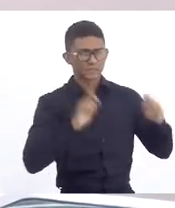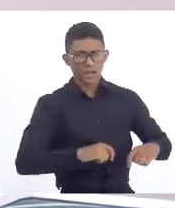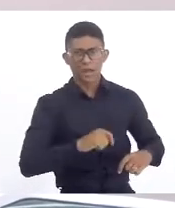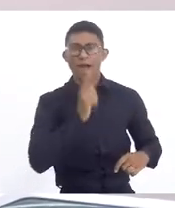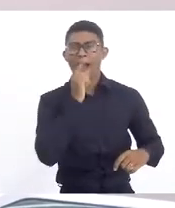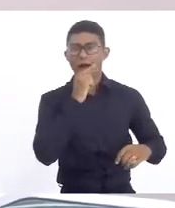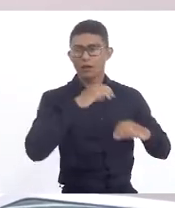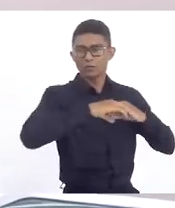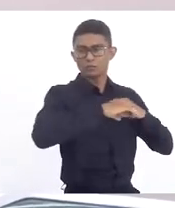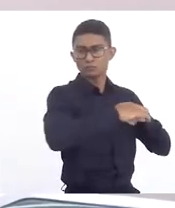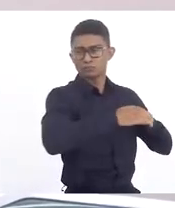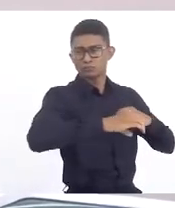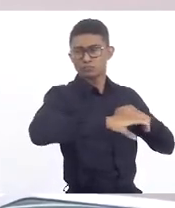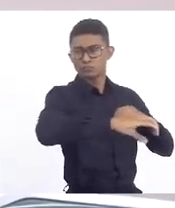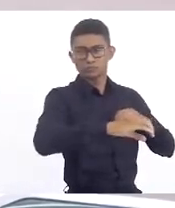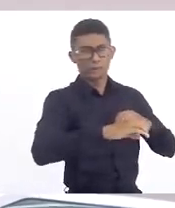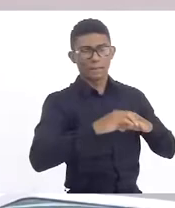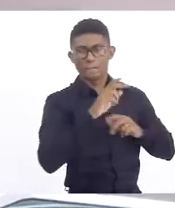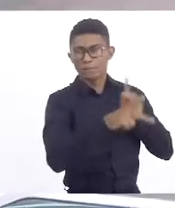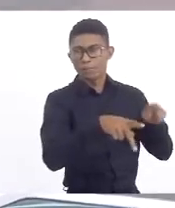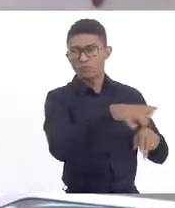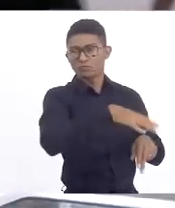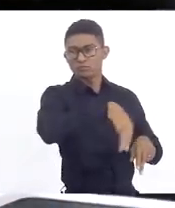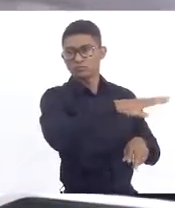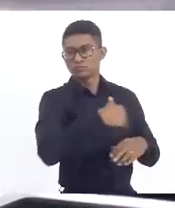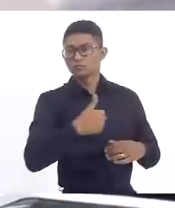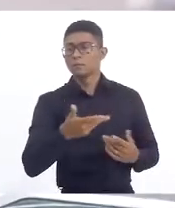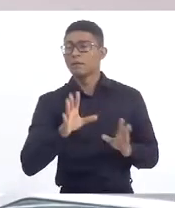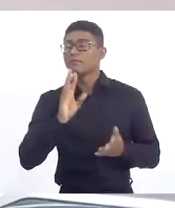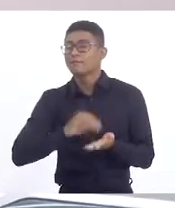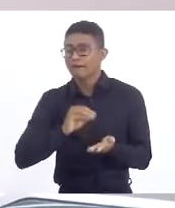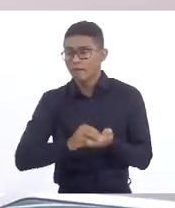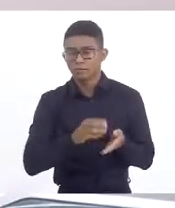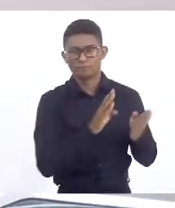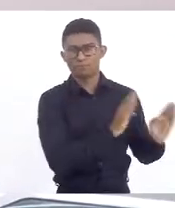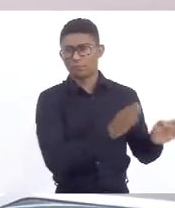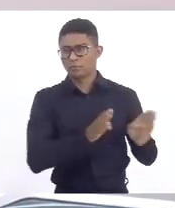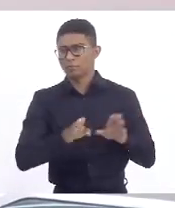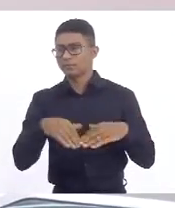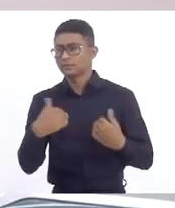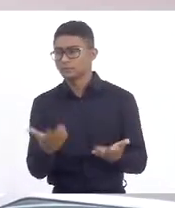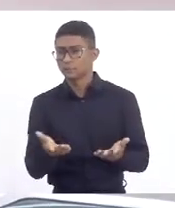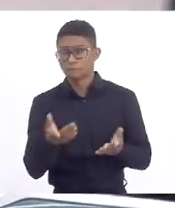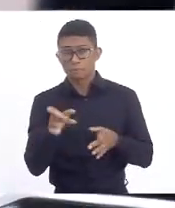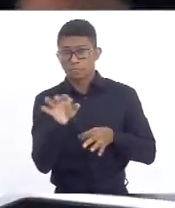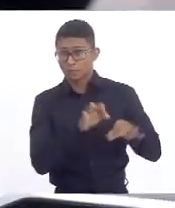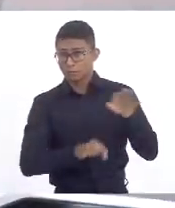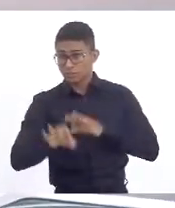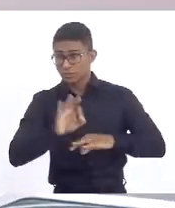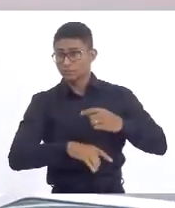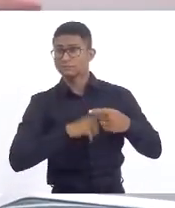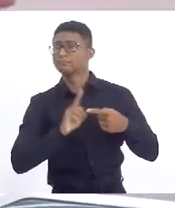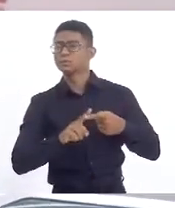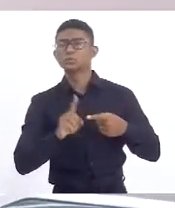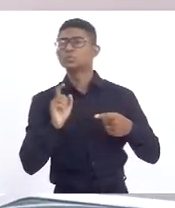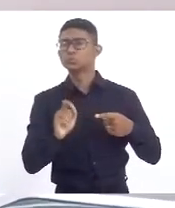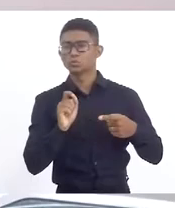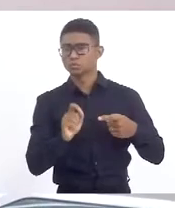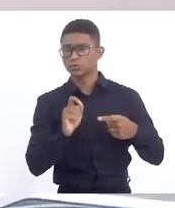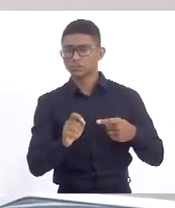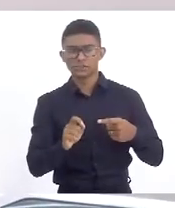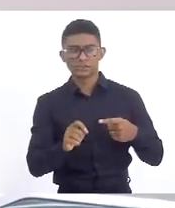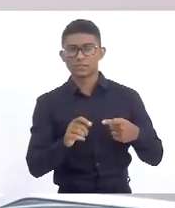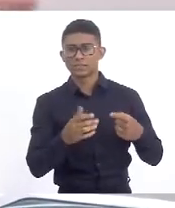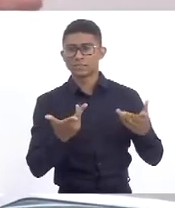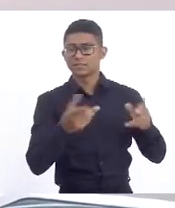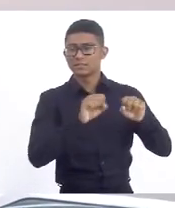da Baixada Fluminense, só que hoje é mal distribuída. Então, o projeto inicial, a primeira fase, era transformar o sistema